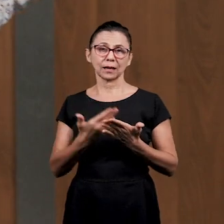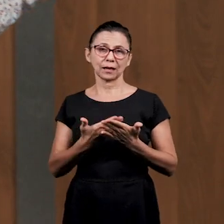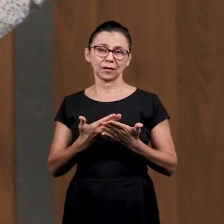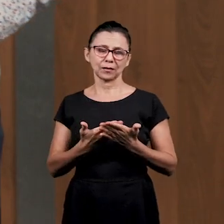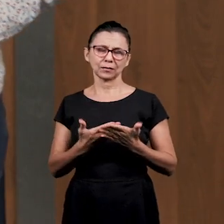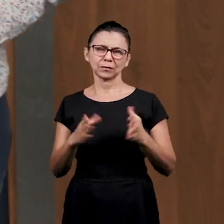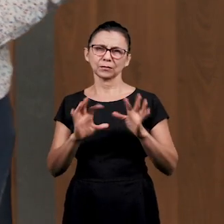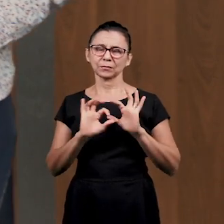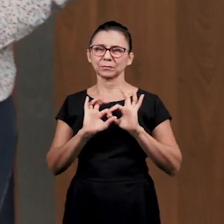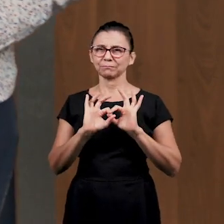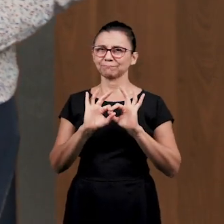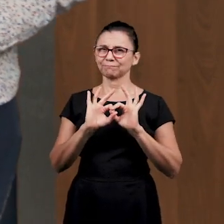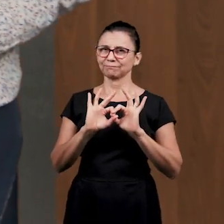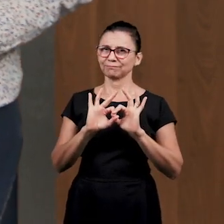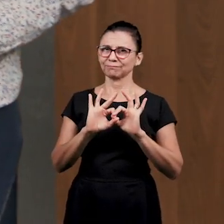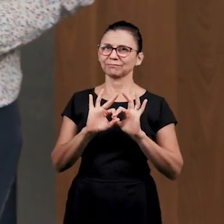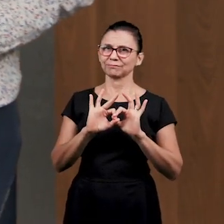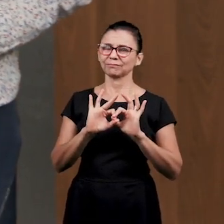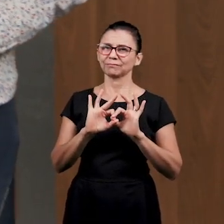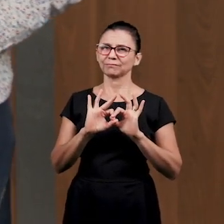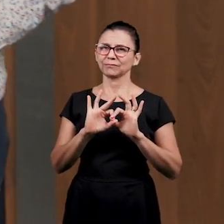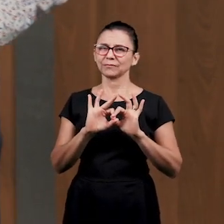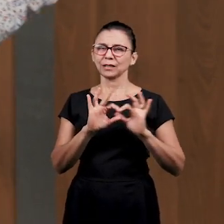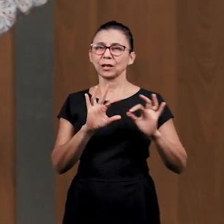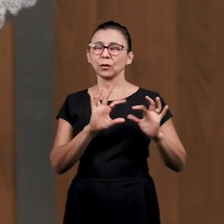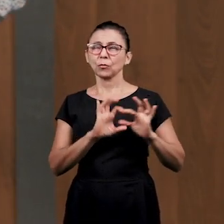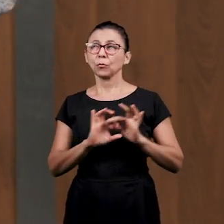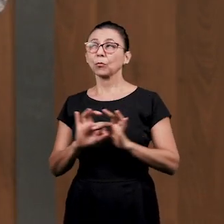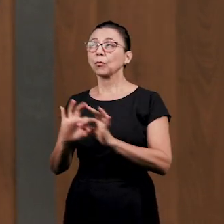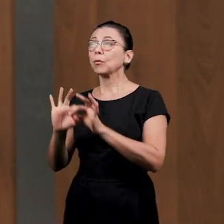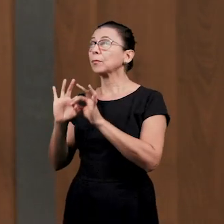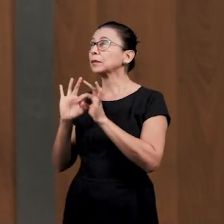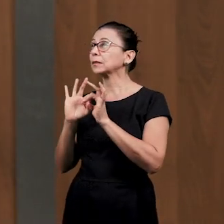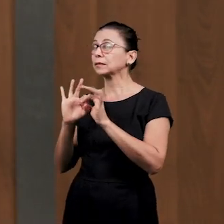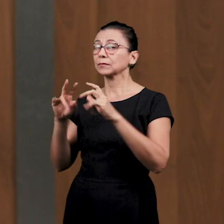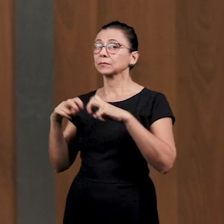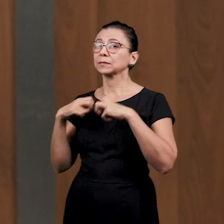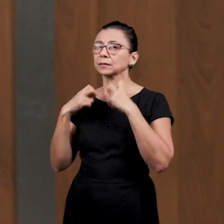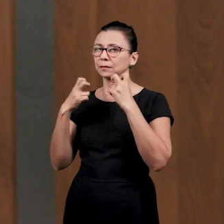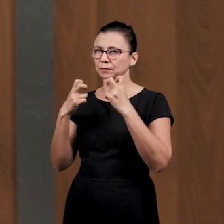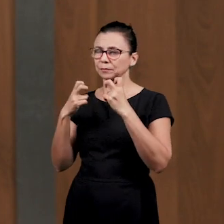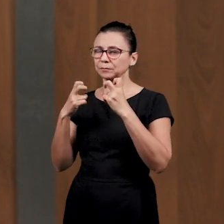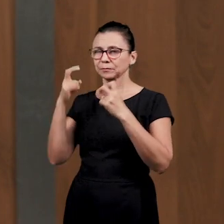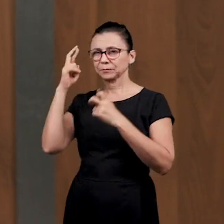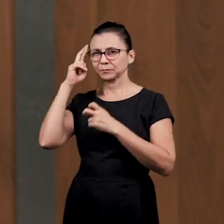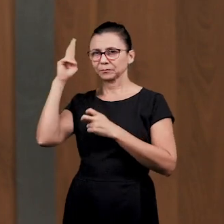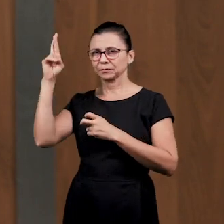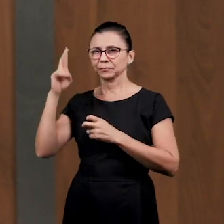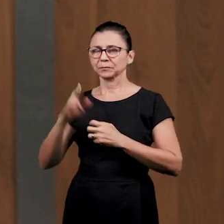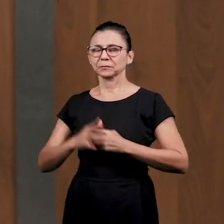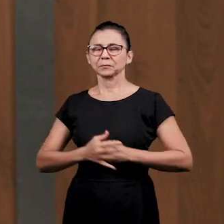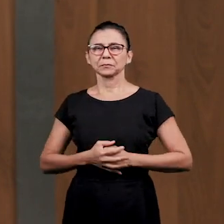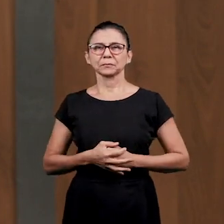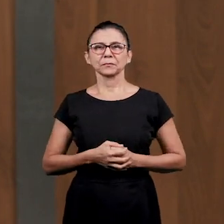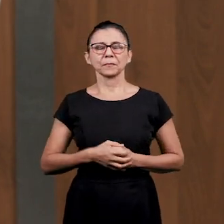nossa aula. Fechem os olhos, voltem os seus corações ao Senhor. Vamos clamar ao Senhor.